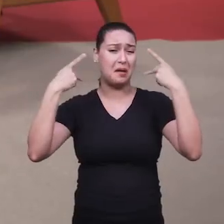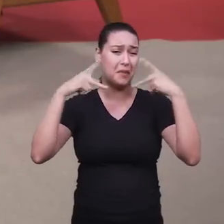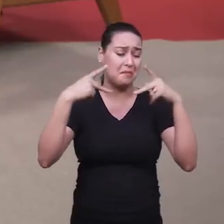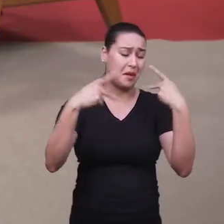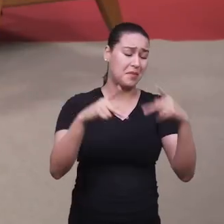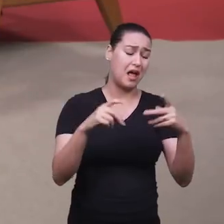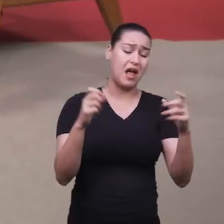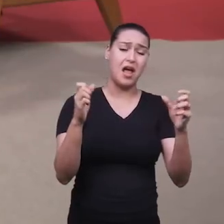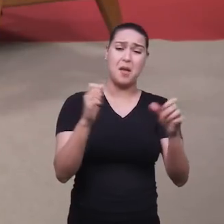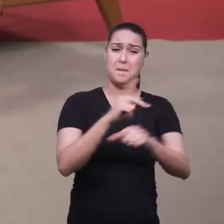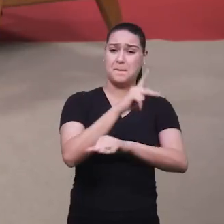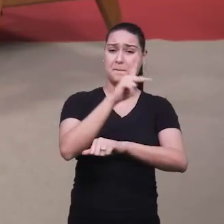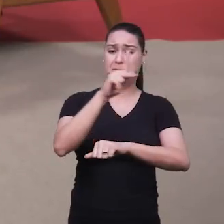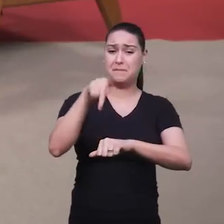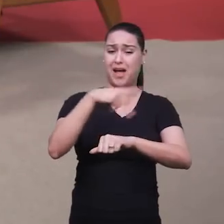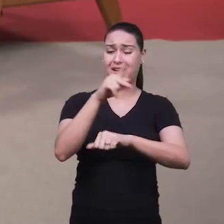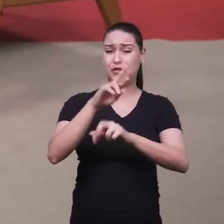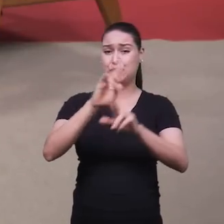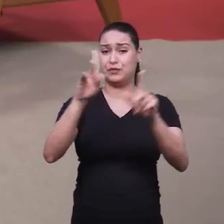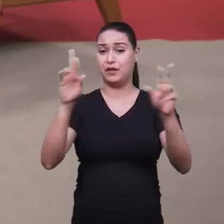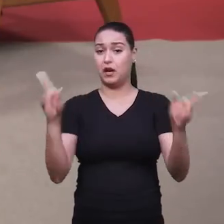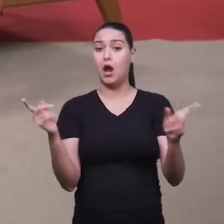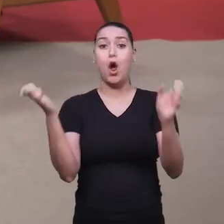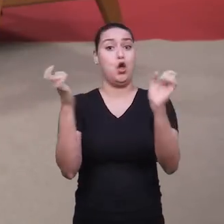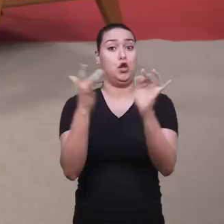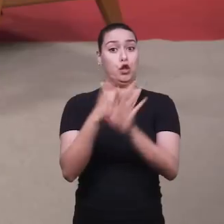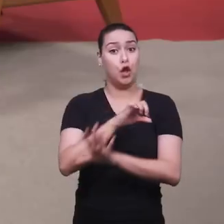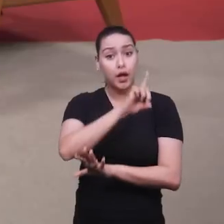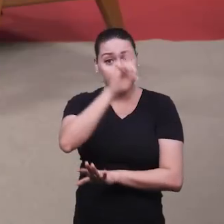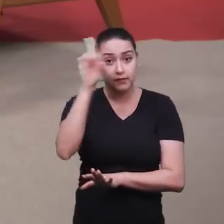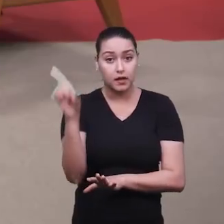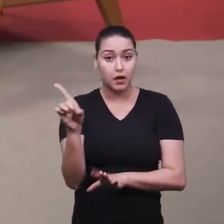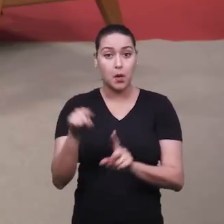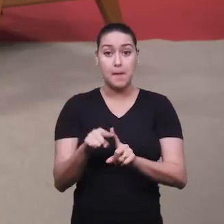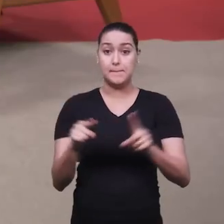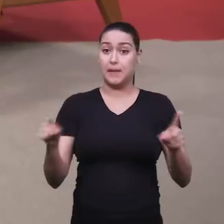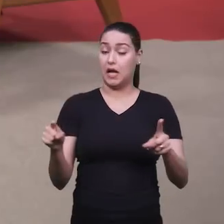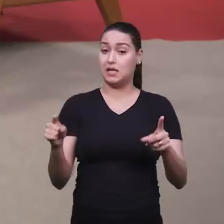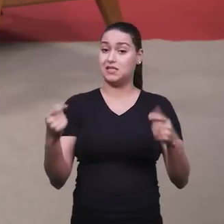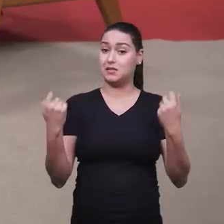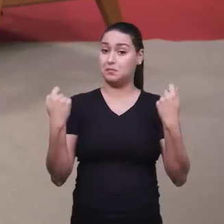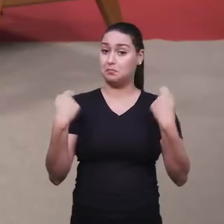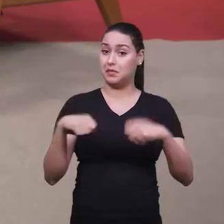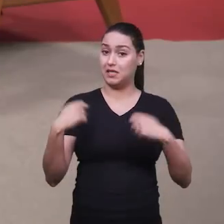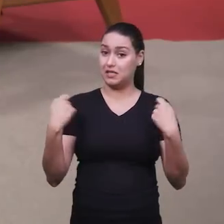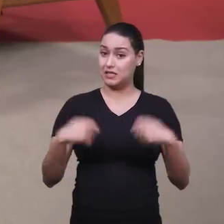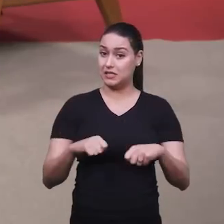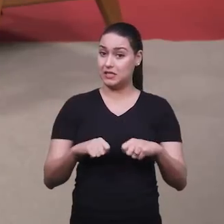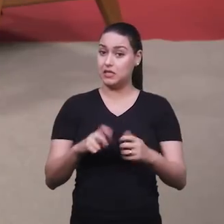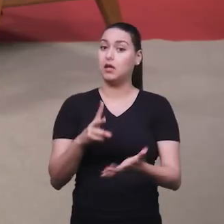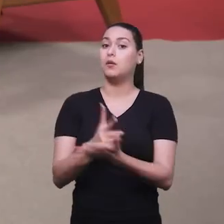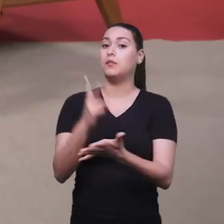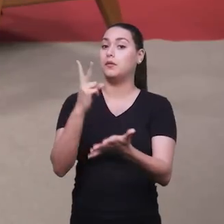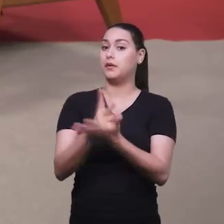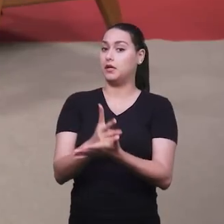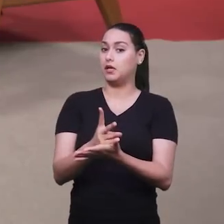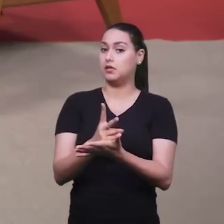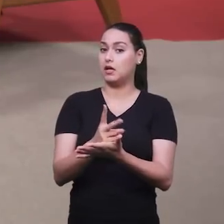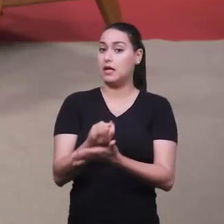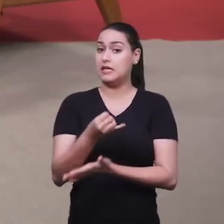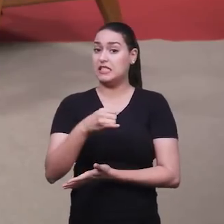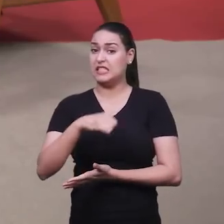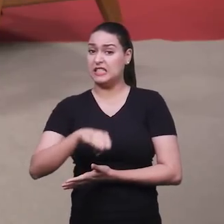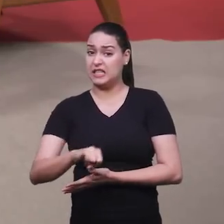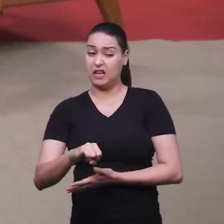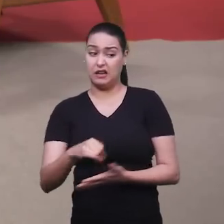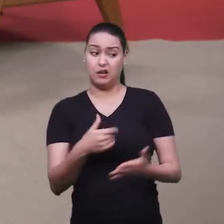Glórias a Deus por tudo isso. Agora, nós temos que permanecer na casa. Porque se Na comunhão